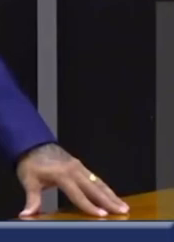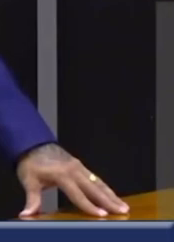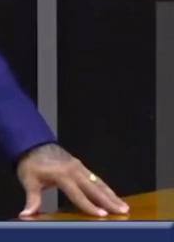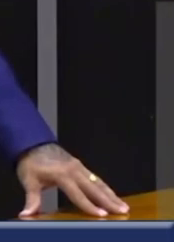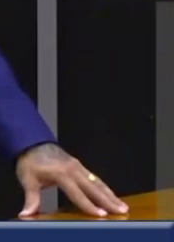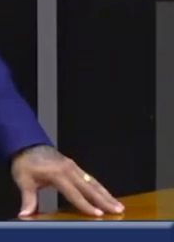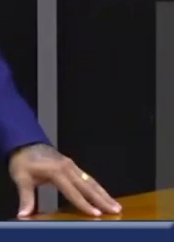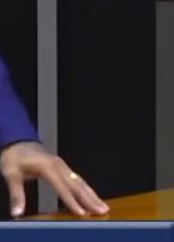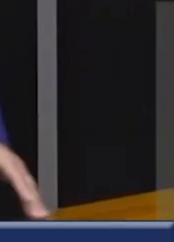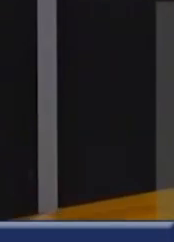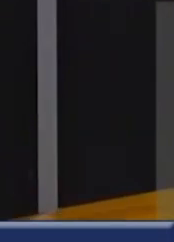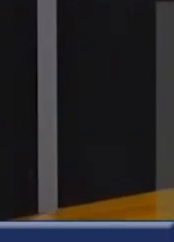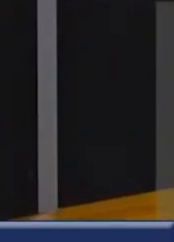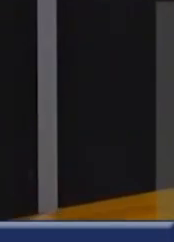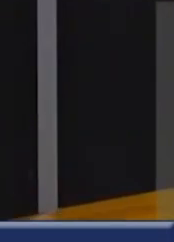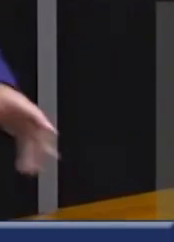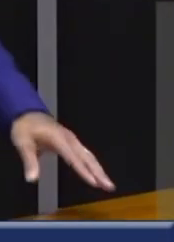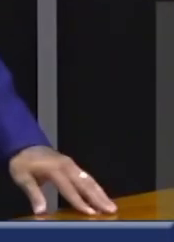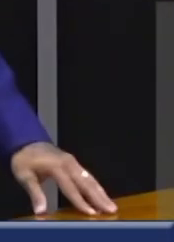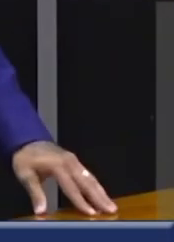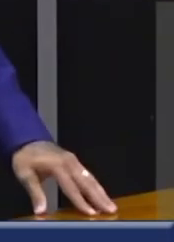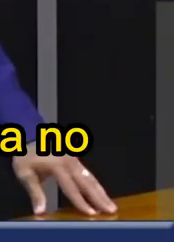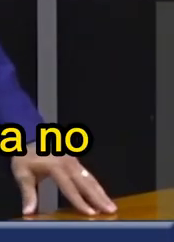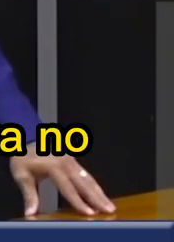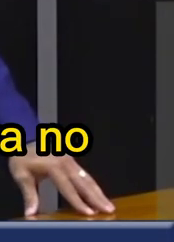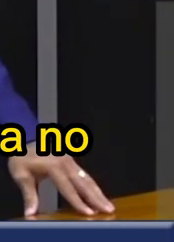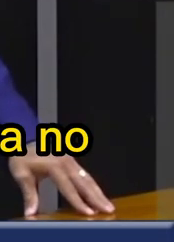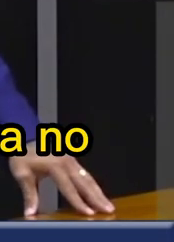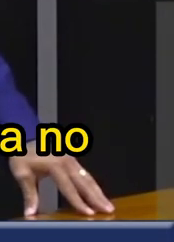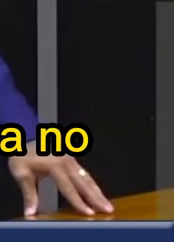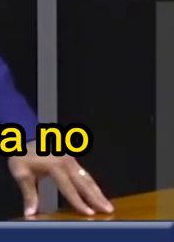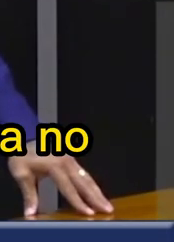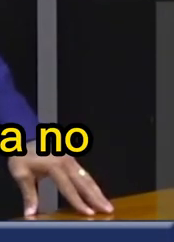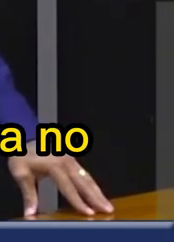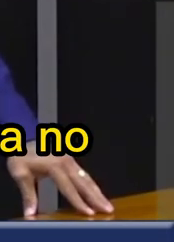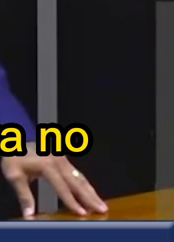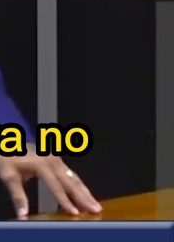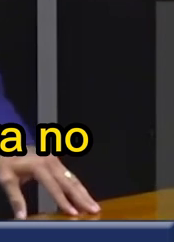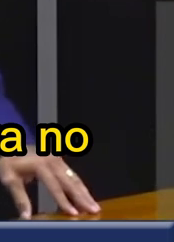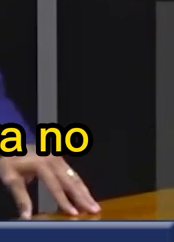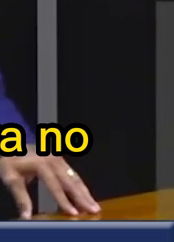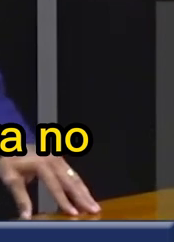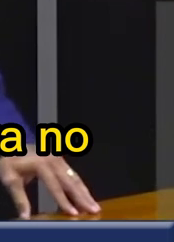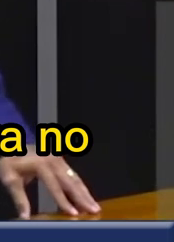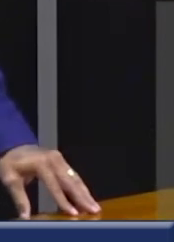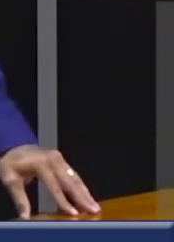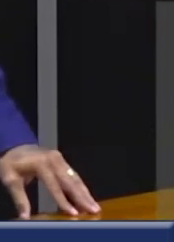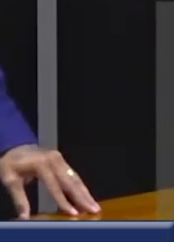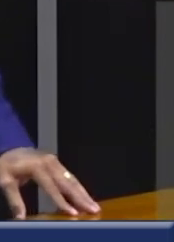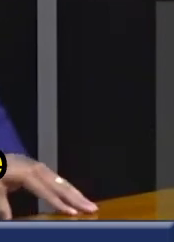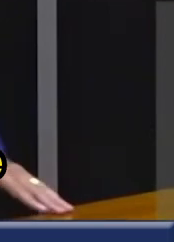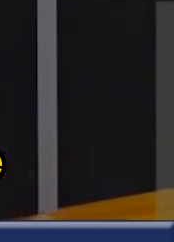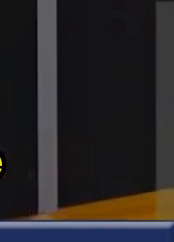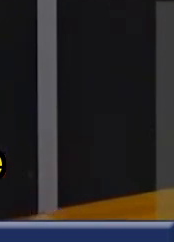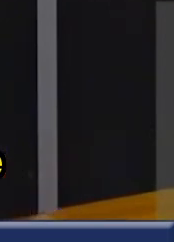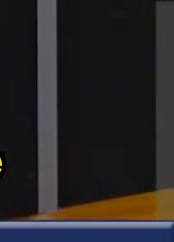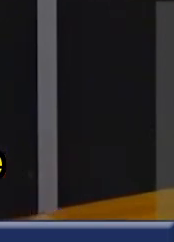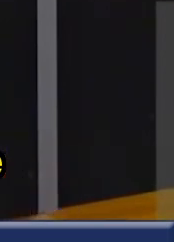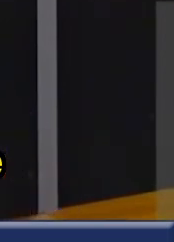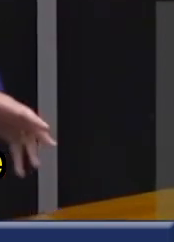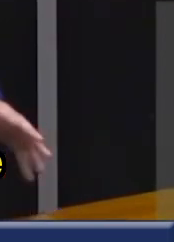Bom, em que pese tenha havido mudanças relevantes por parte da relatora no projeto, entendo